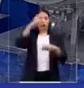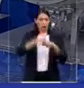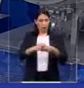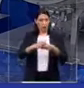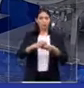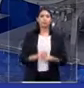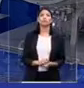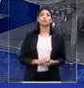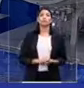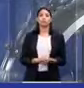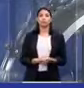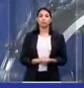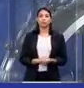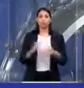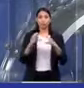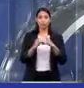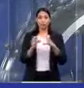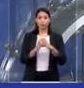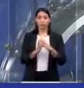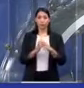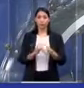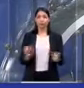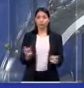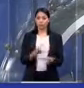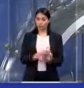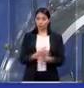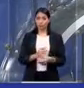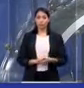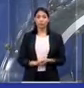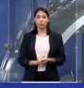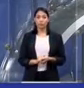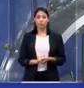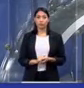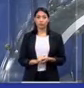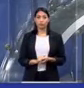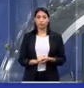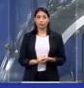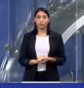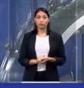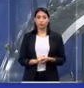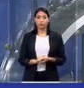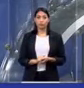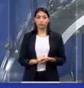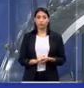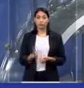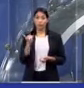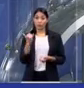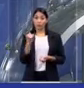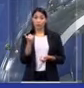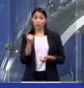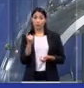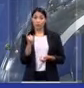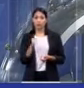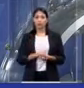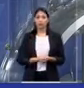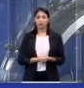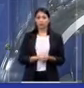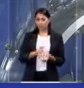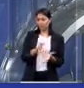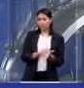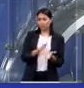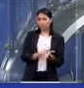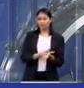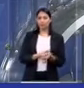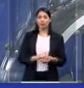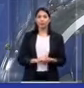sorteio. Vamos lá? Bolas posicionadas, tudo pronto. Você com caneta e aposta em